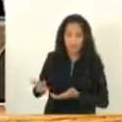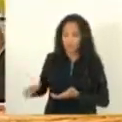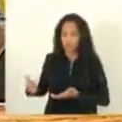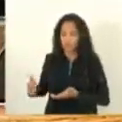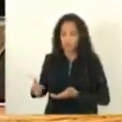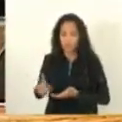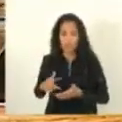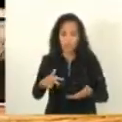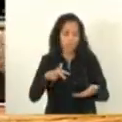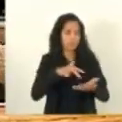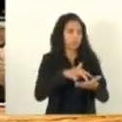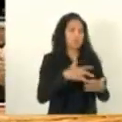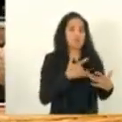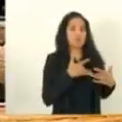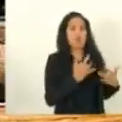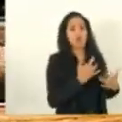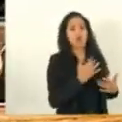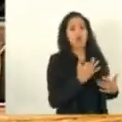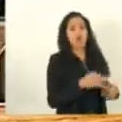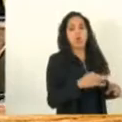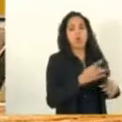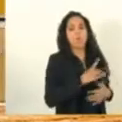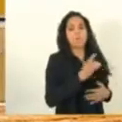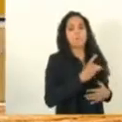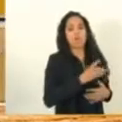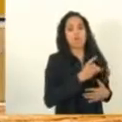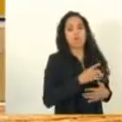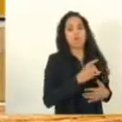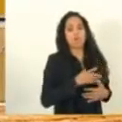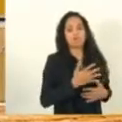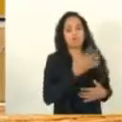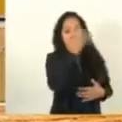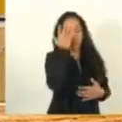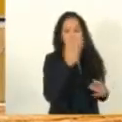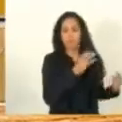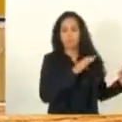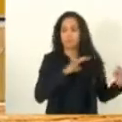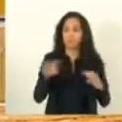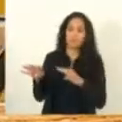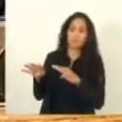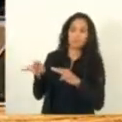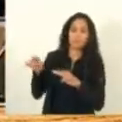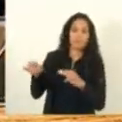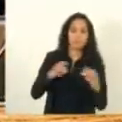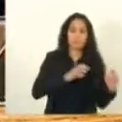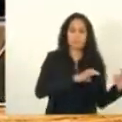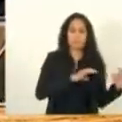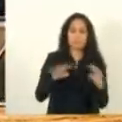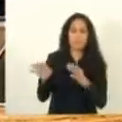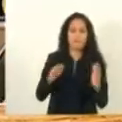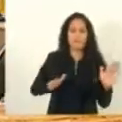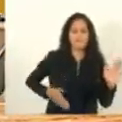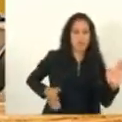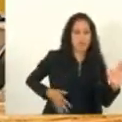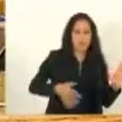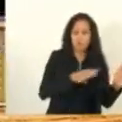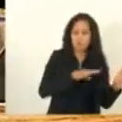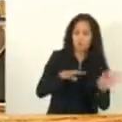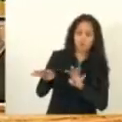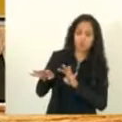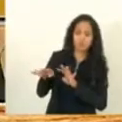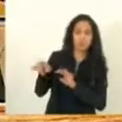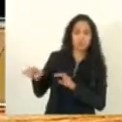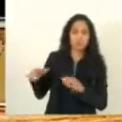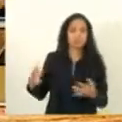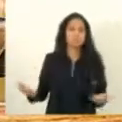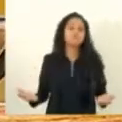ele pode ser abordado, porque são visados. Essas pessoas são visadas. Por isso